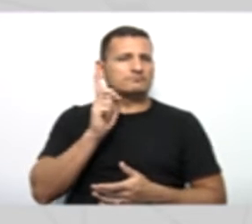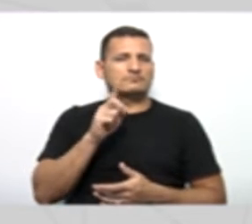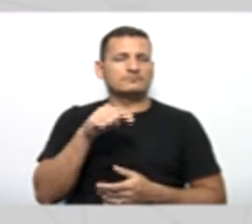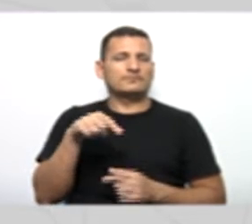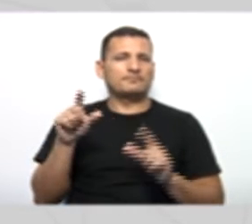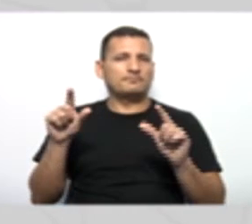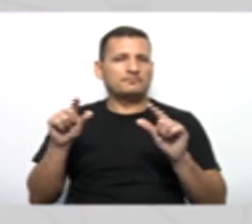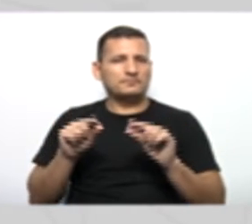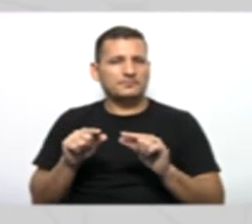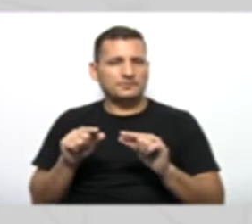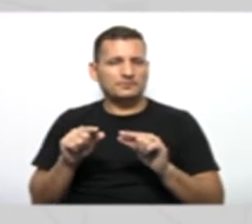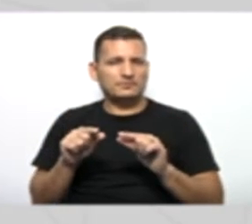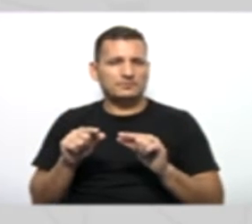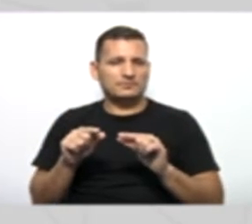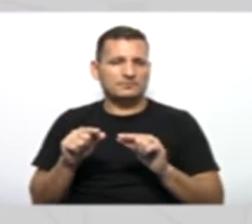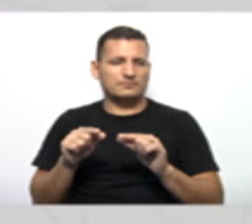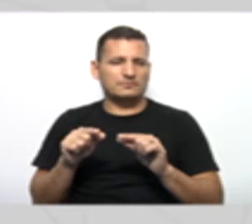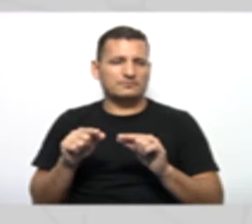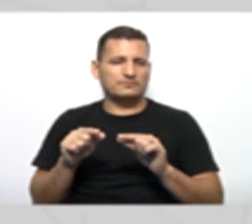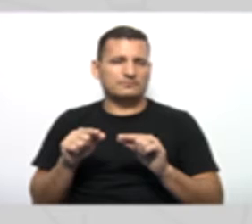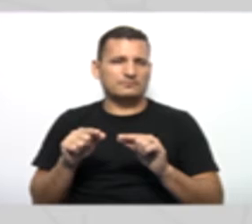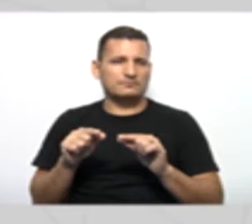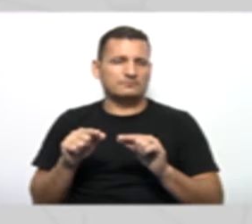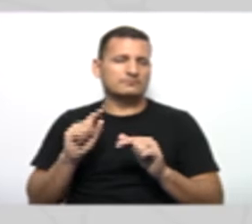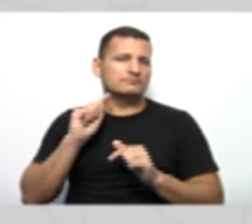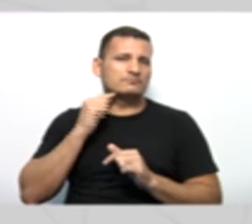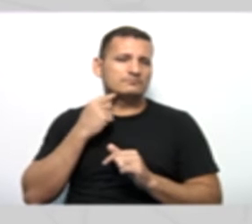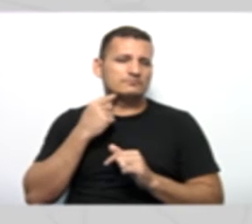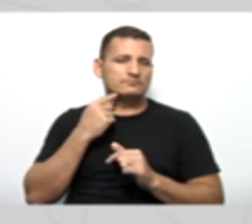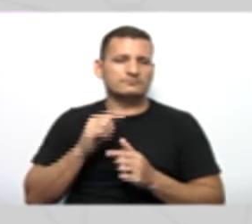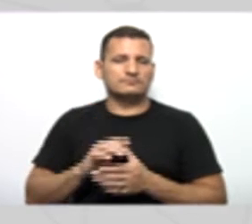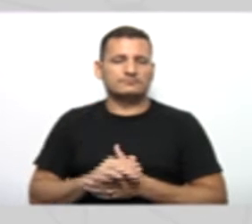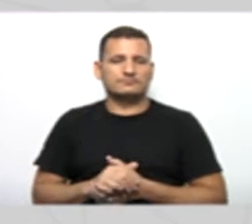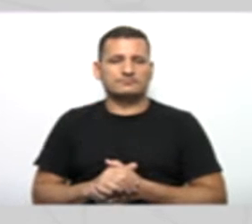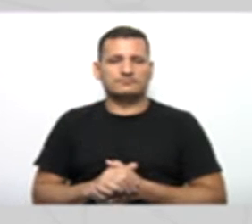falar dessa alternativa, minimização da poluição.